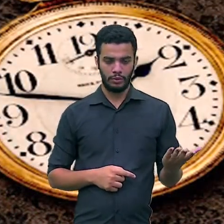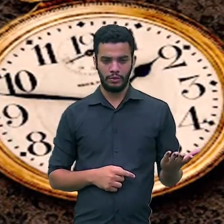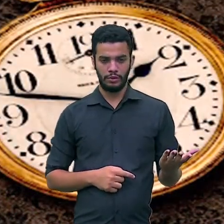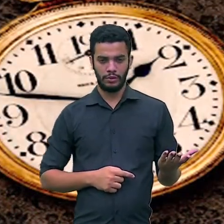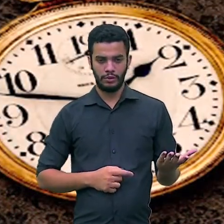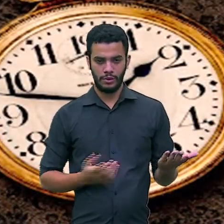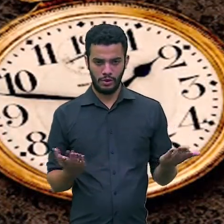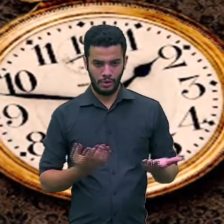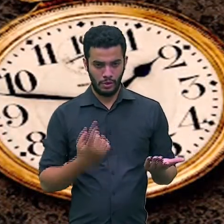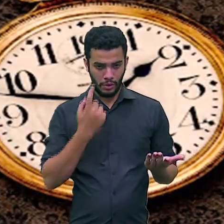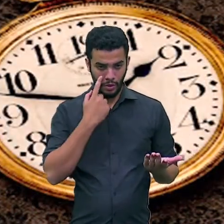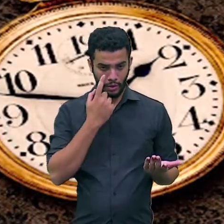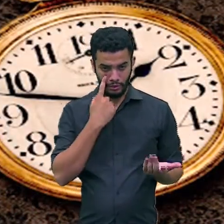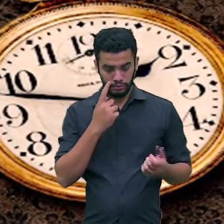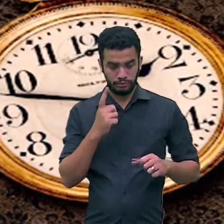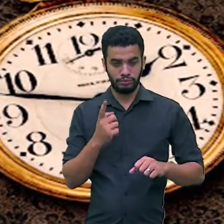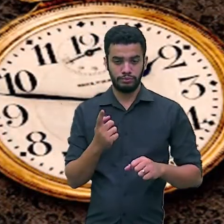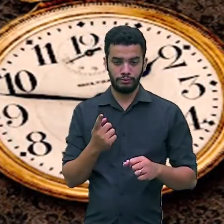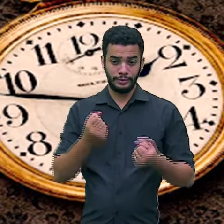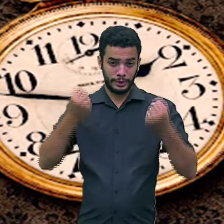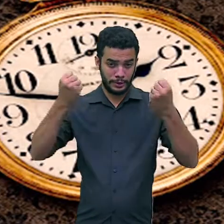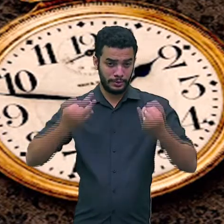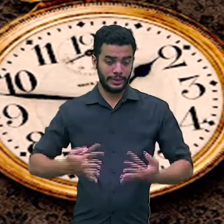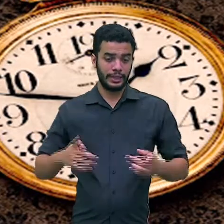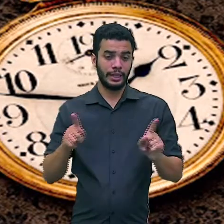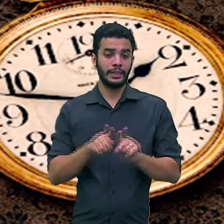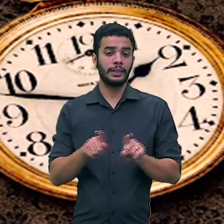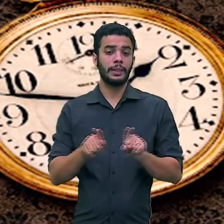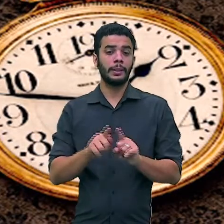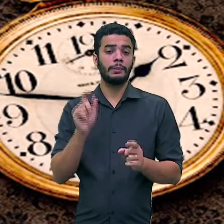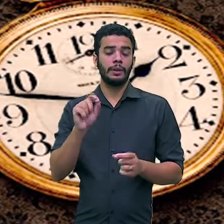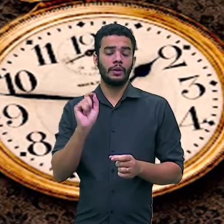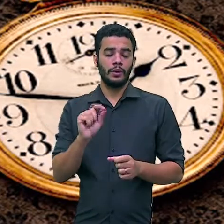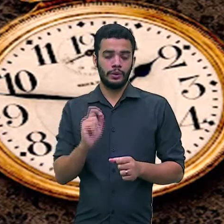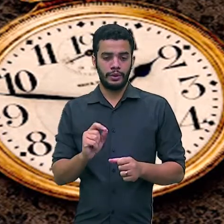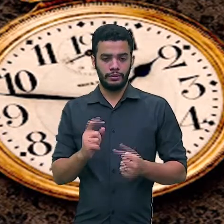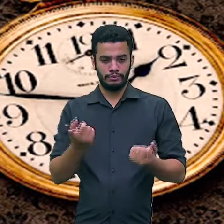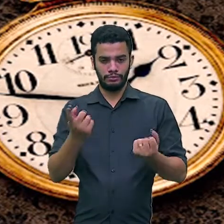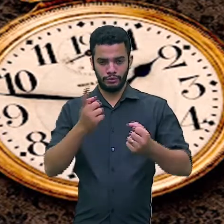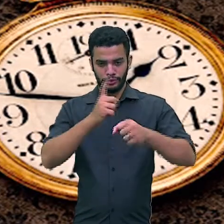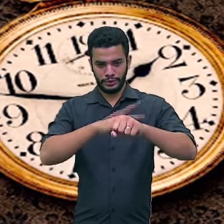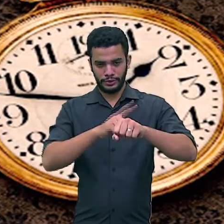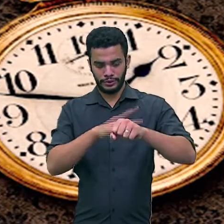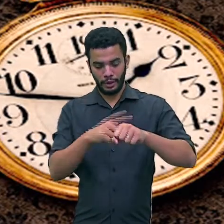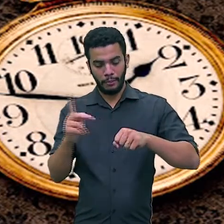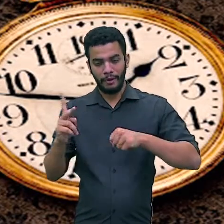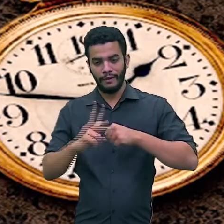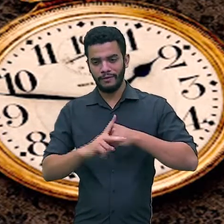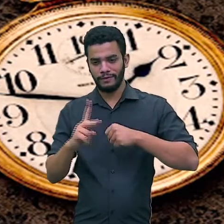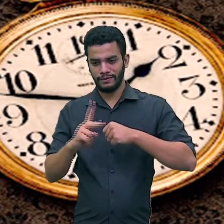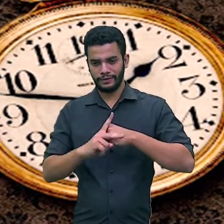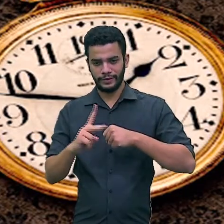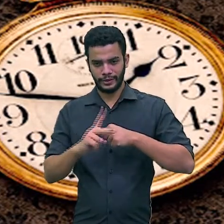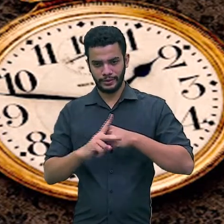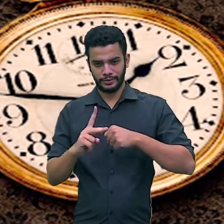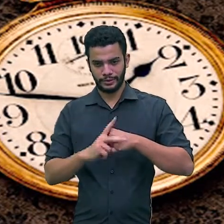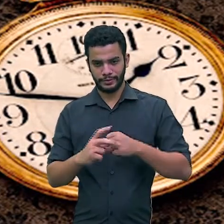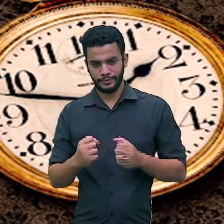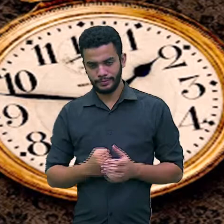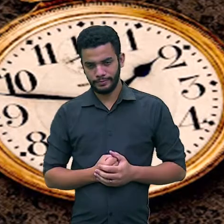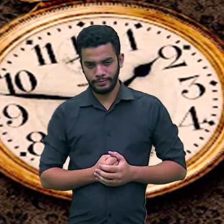Falaremos agora dos tempos verbais. Você sabe quais são? Vamos começar por